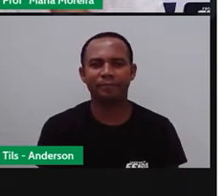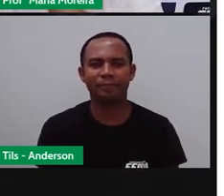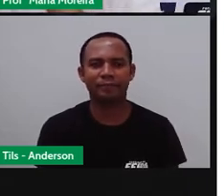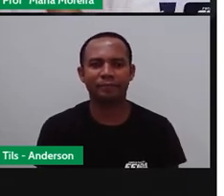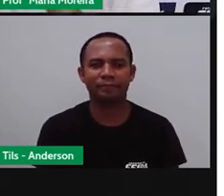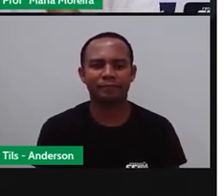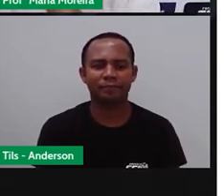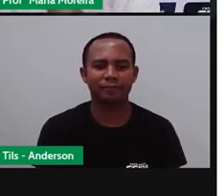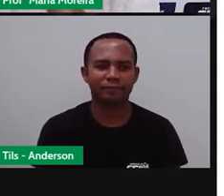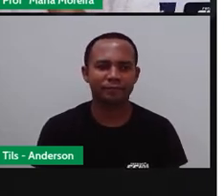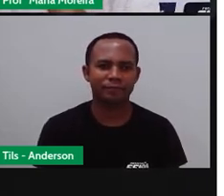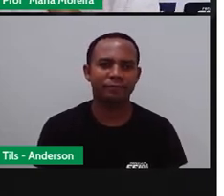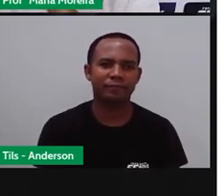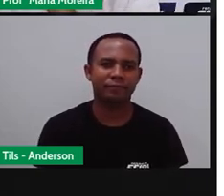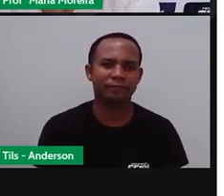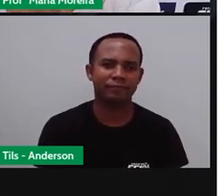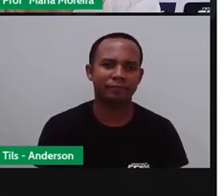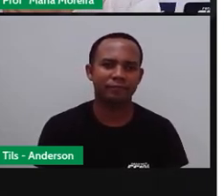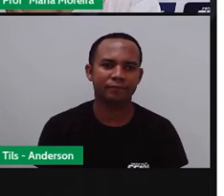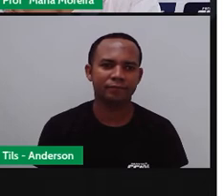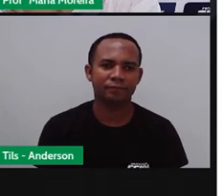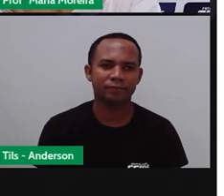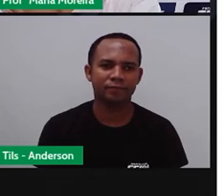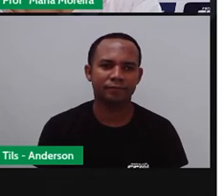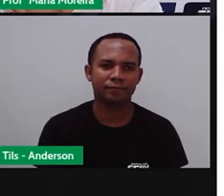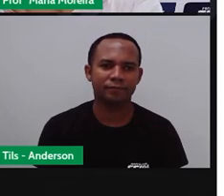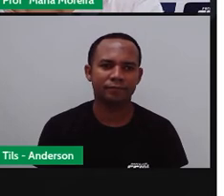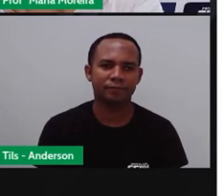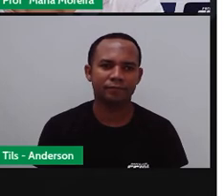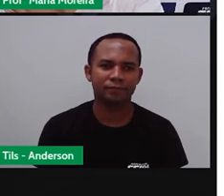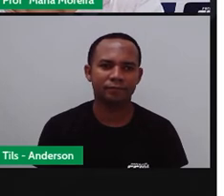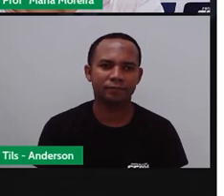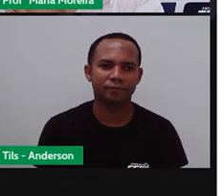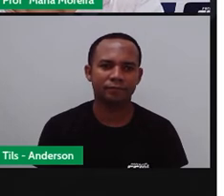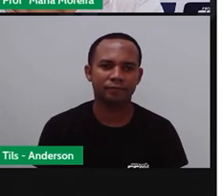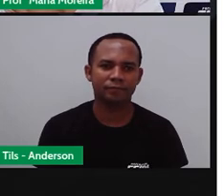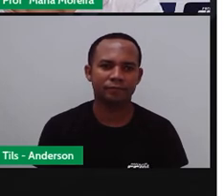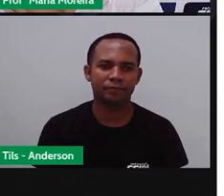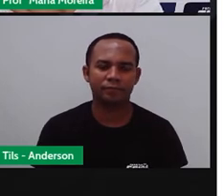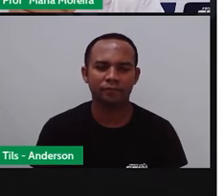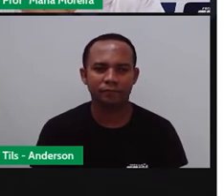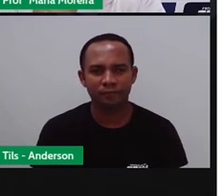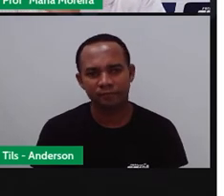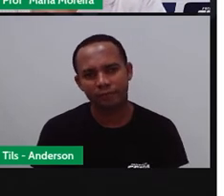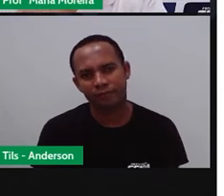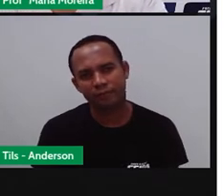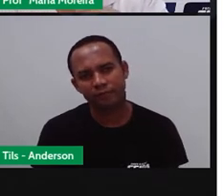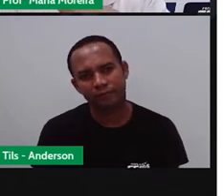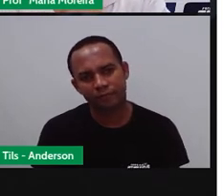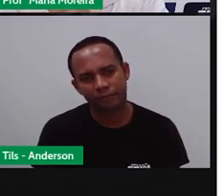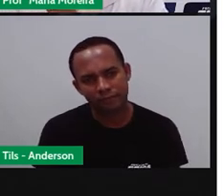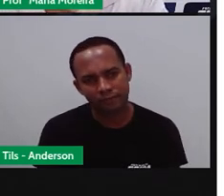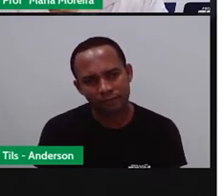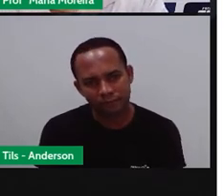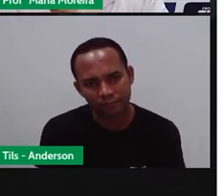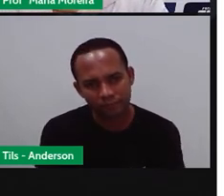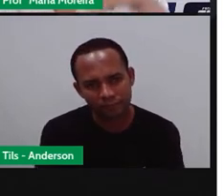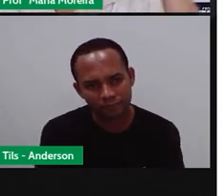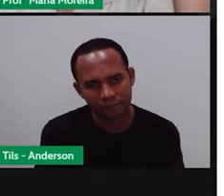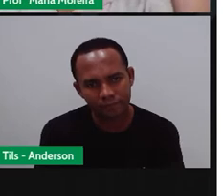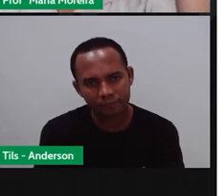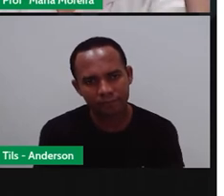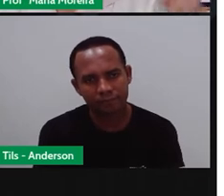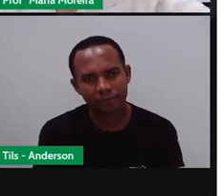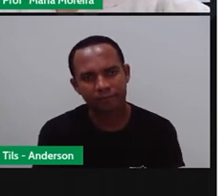Renata. Vamos aqui de novo, no slide 18. Essa aqui que escolheu a caixa foi a